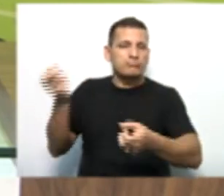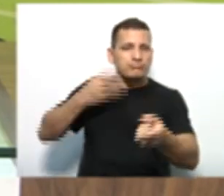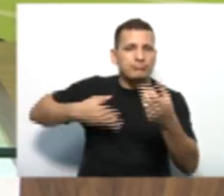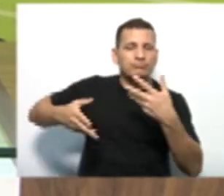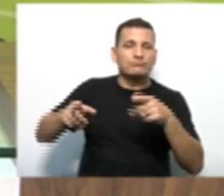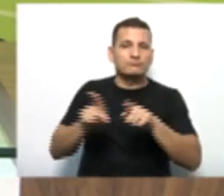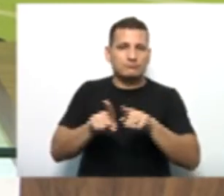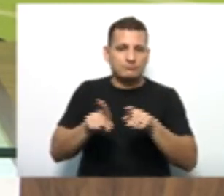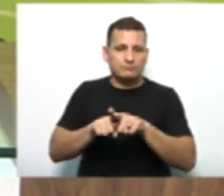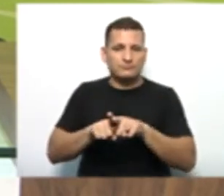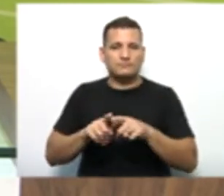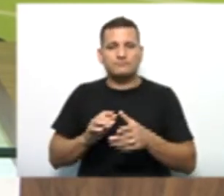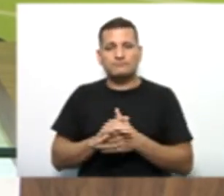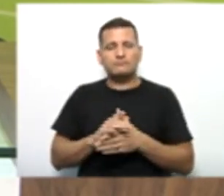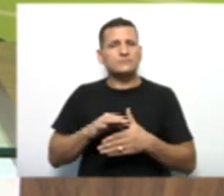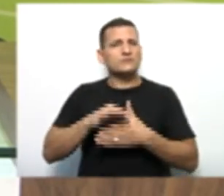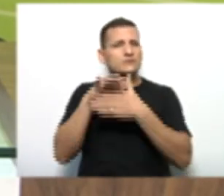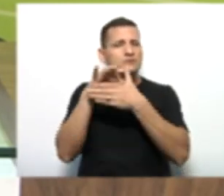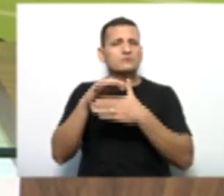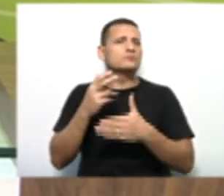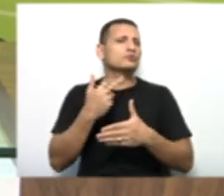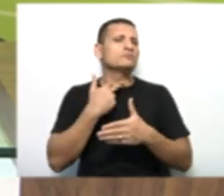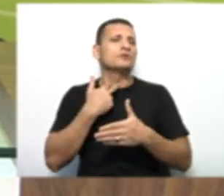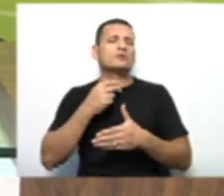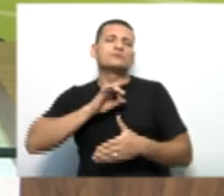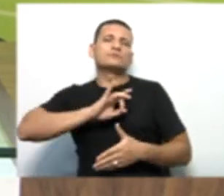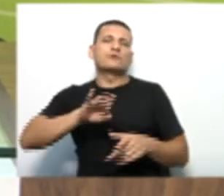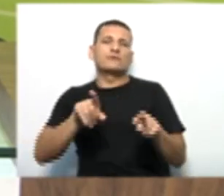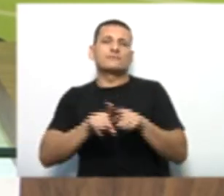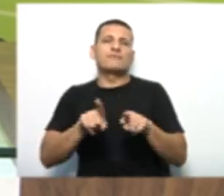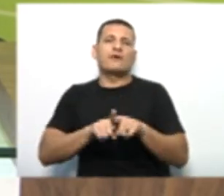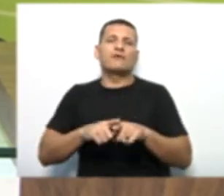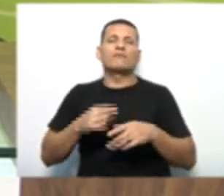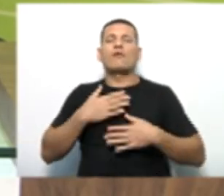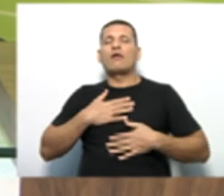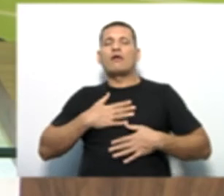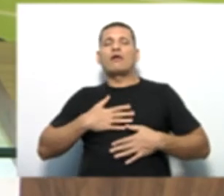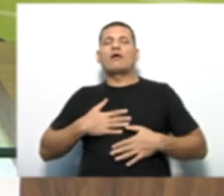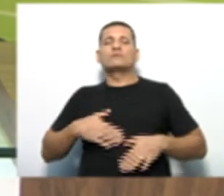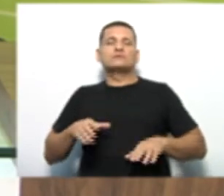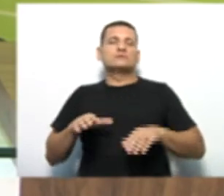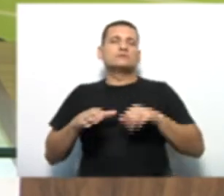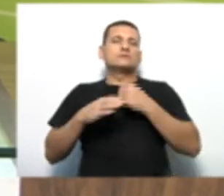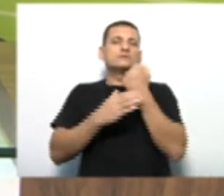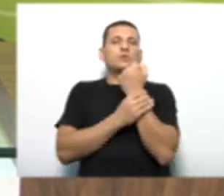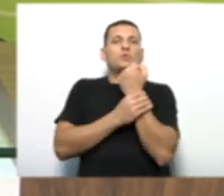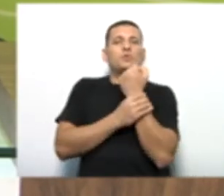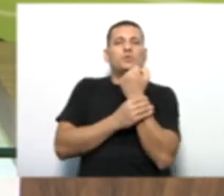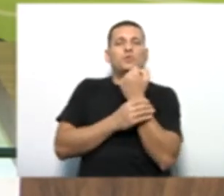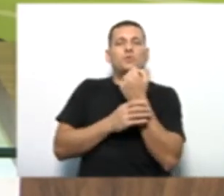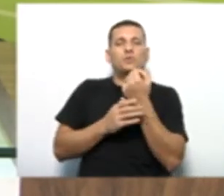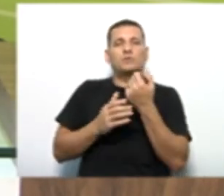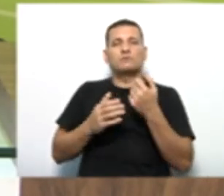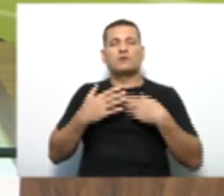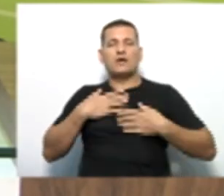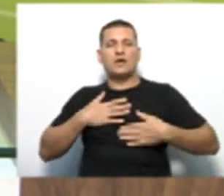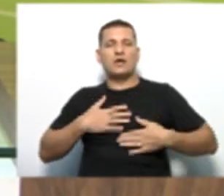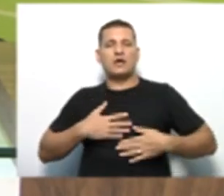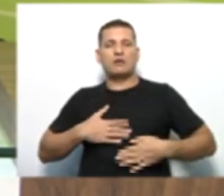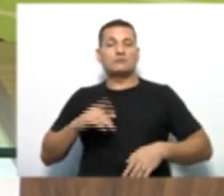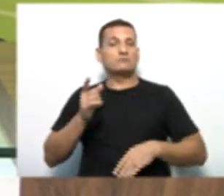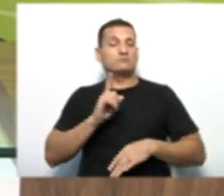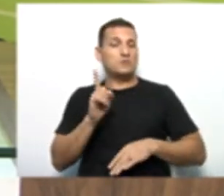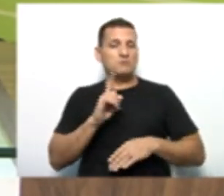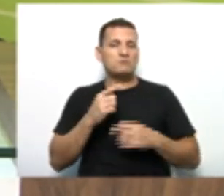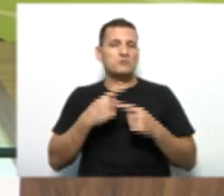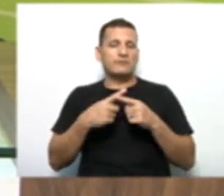zona de conforto, né? O líder não pode ficar numa zona de conforto, acomodado, porque atingiu um determinado patamar, está